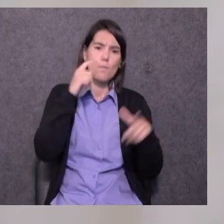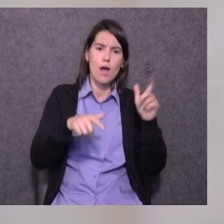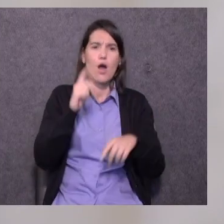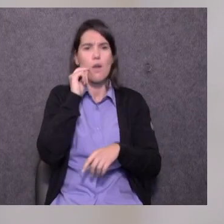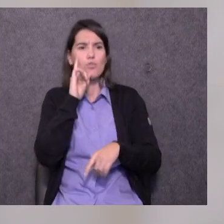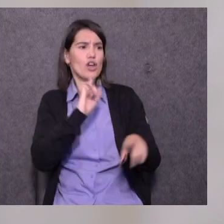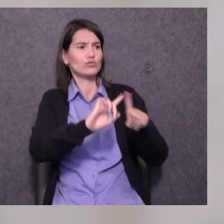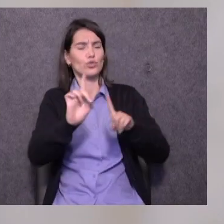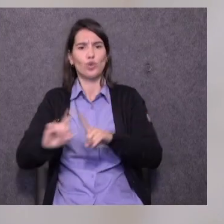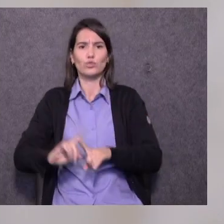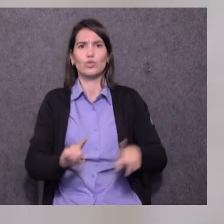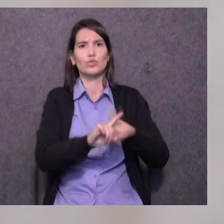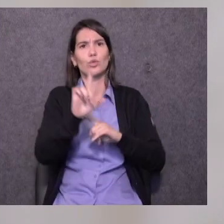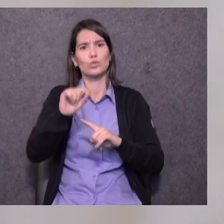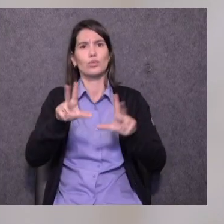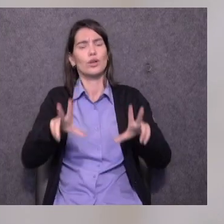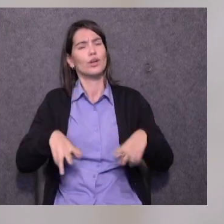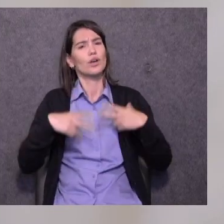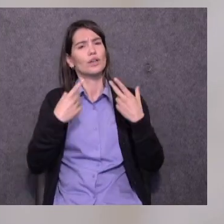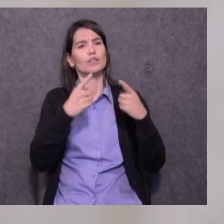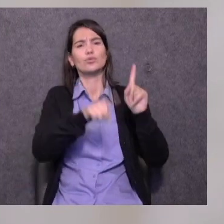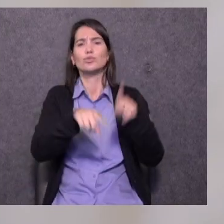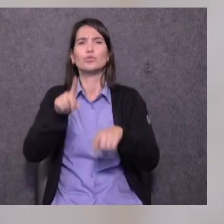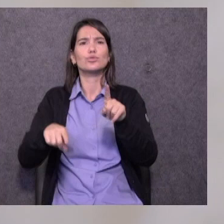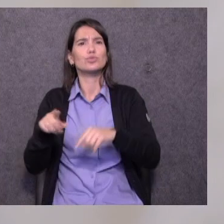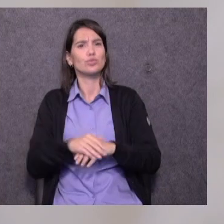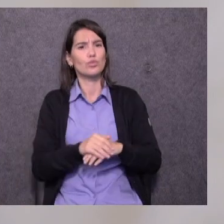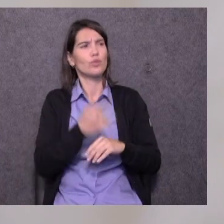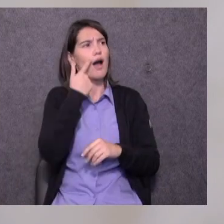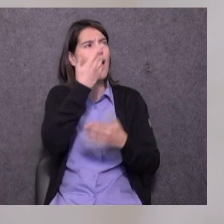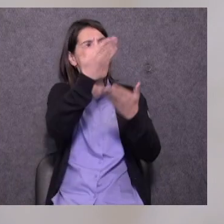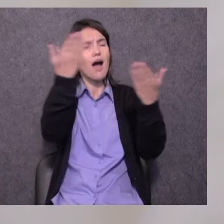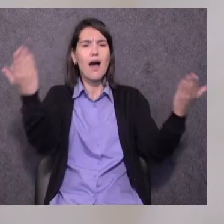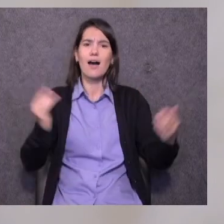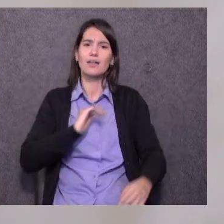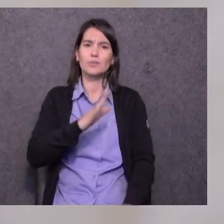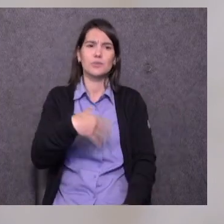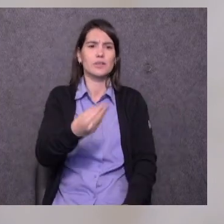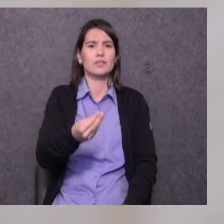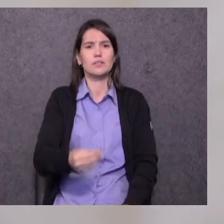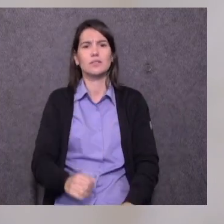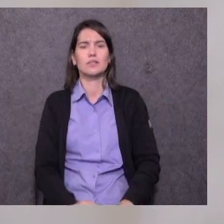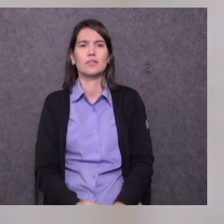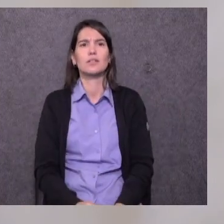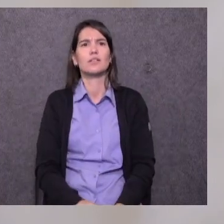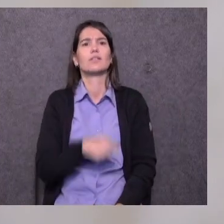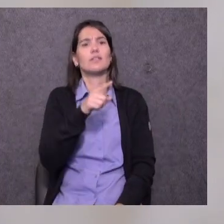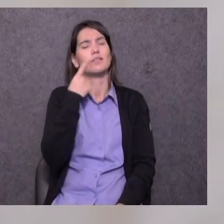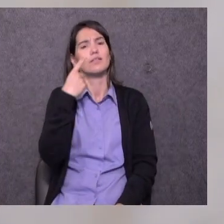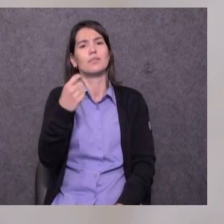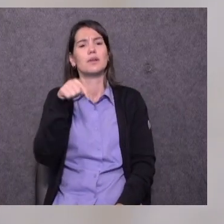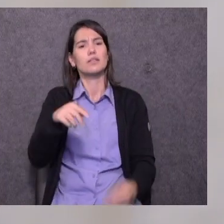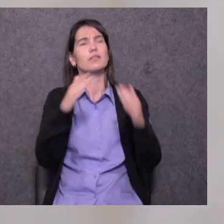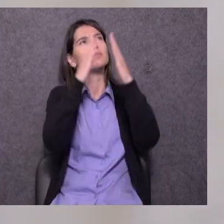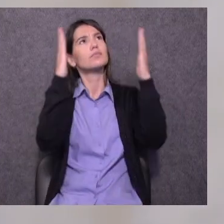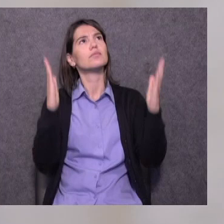nas riquezas diferenciadas que se encontram por esse mundo fora. Celebrar o dom desta Basílica,